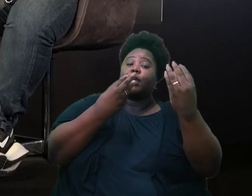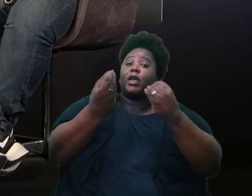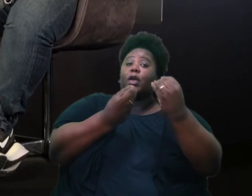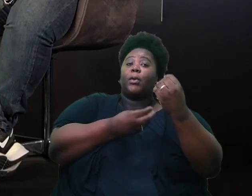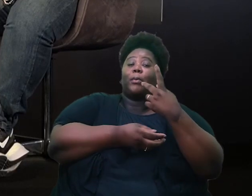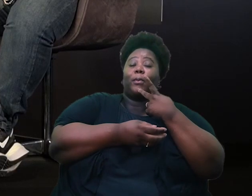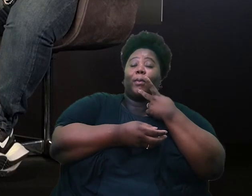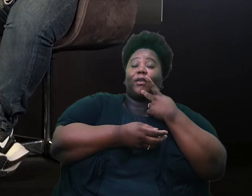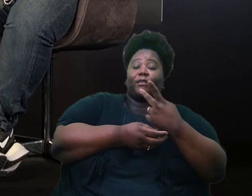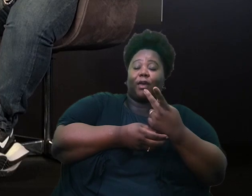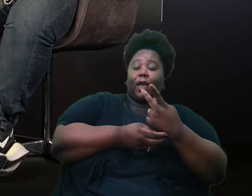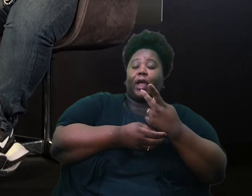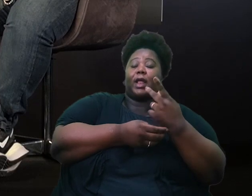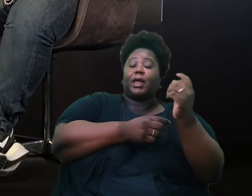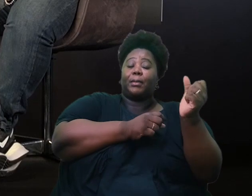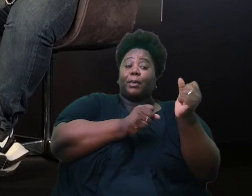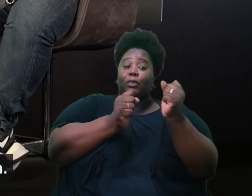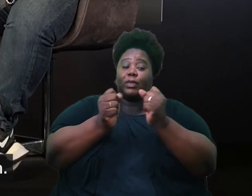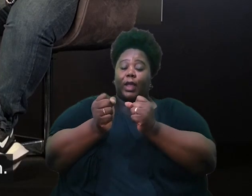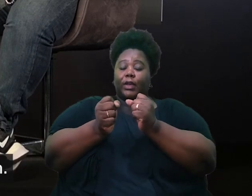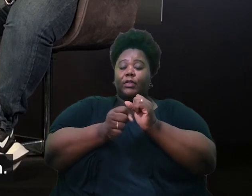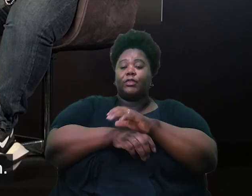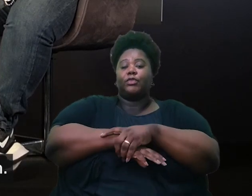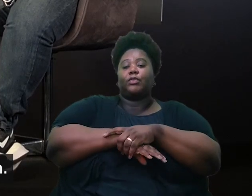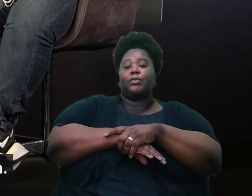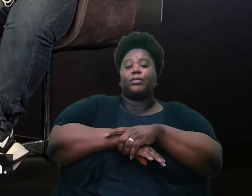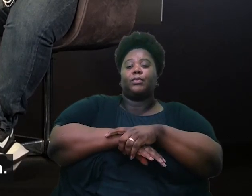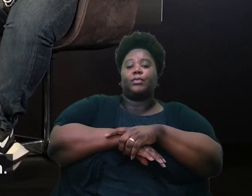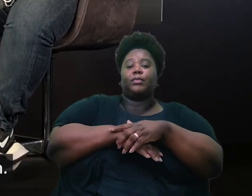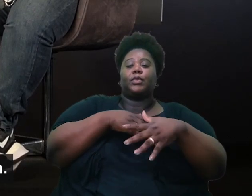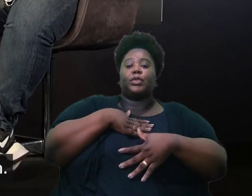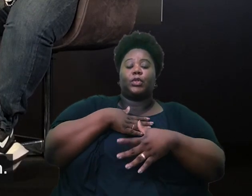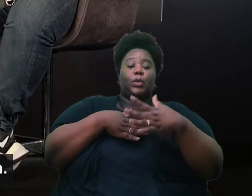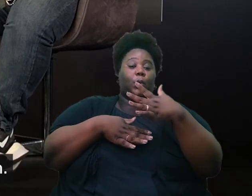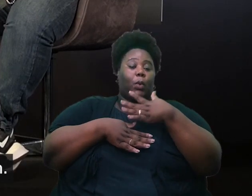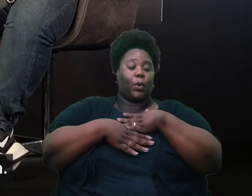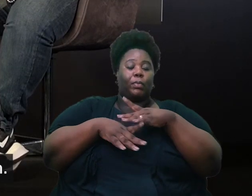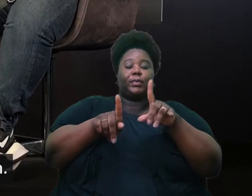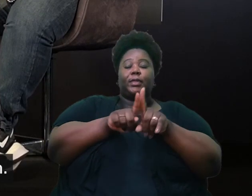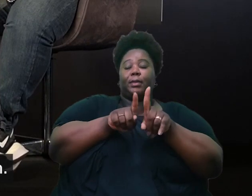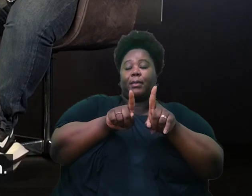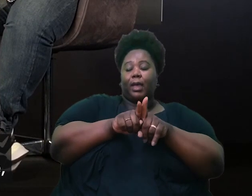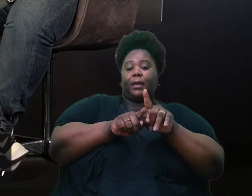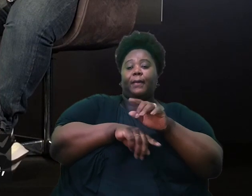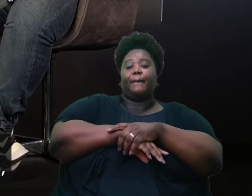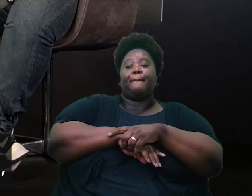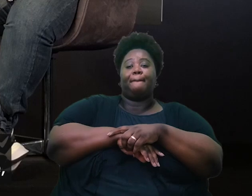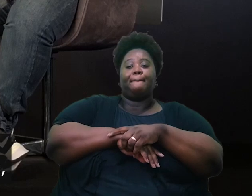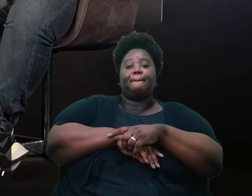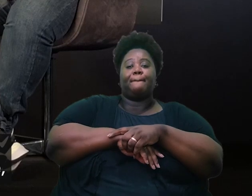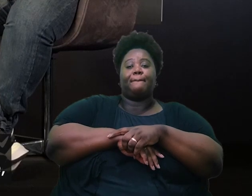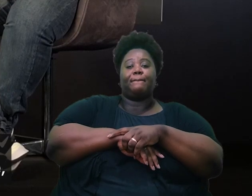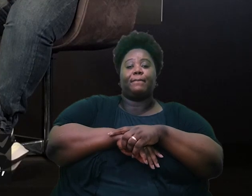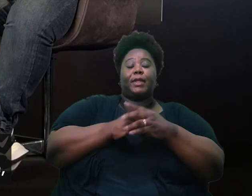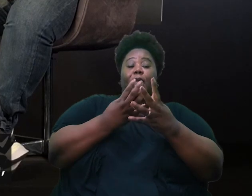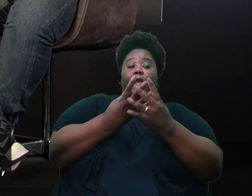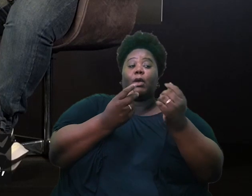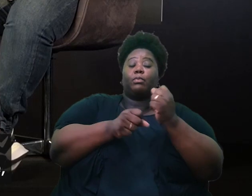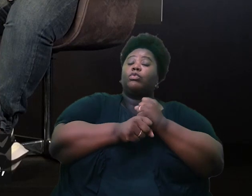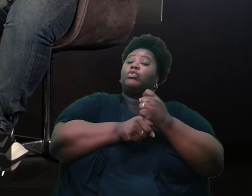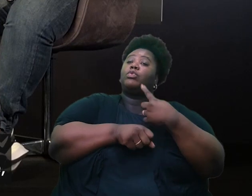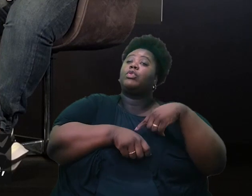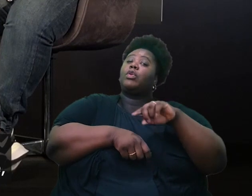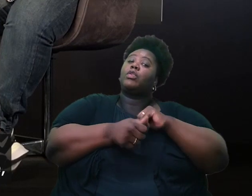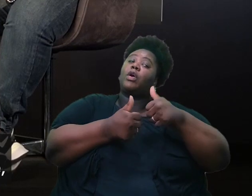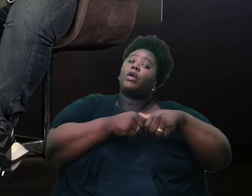fala potente, como uma fala do corpo também. E por muitos anos nós